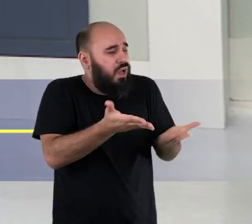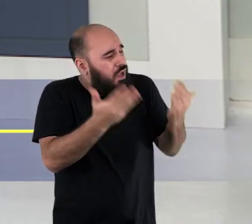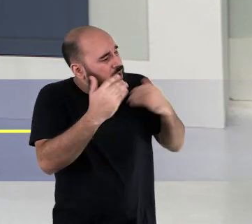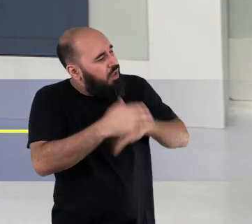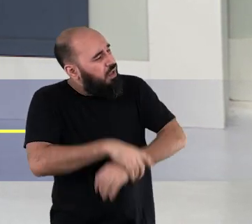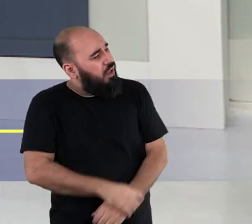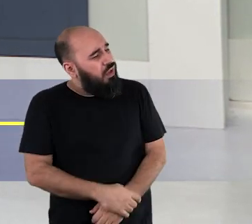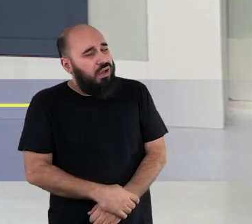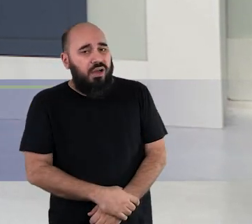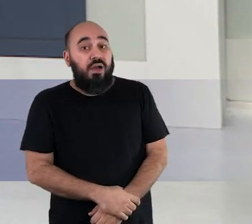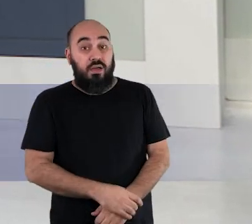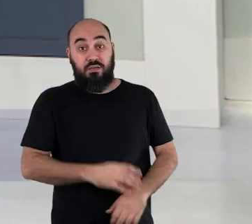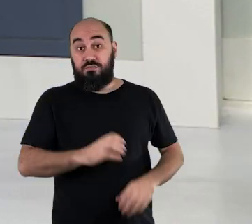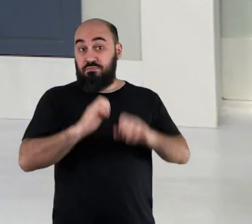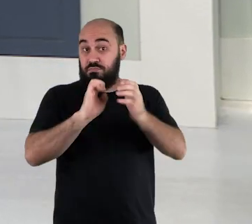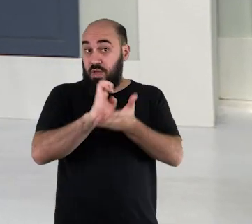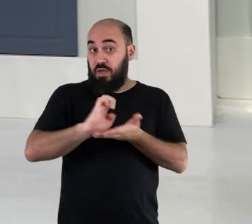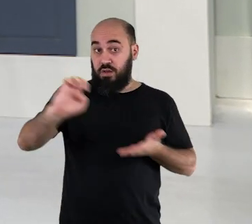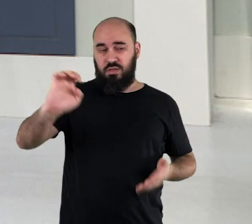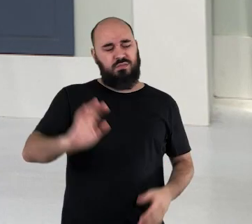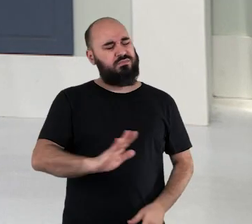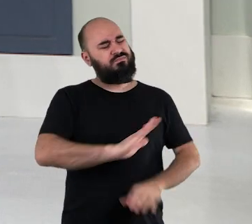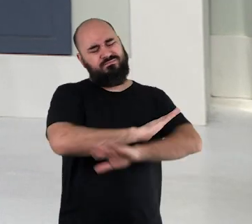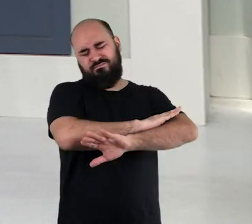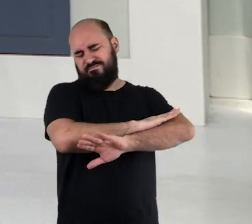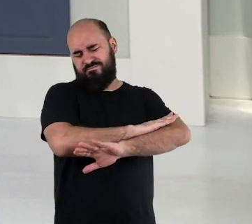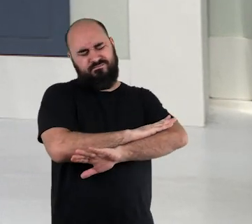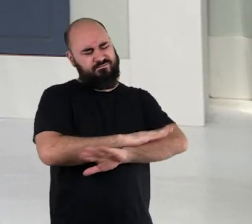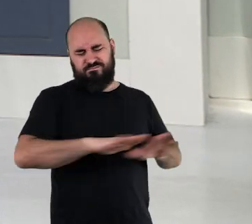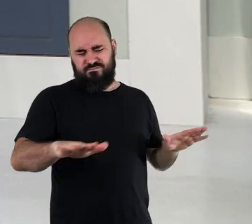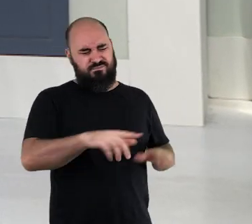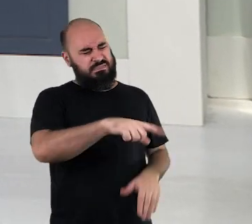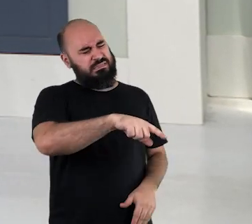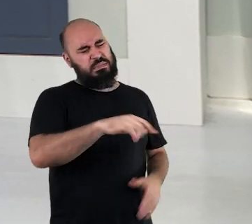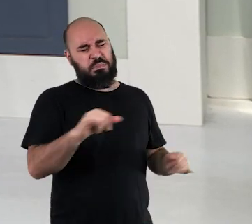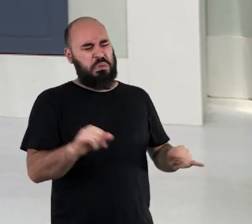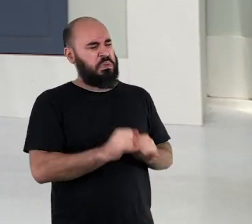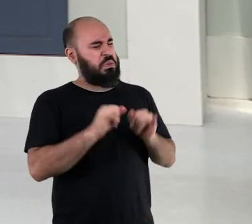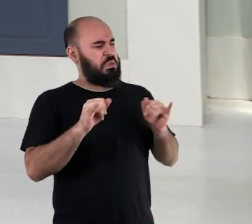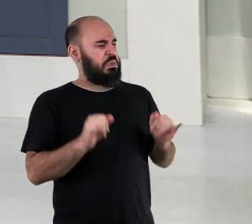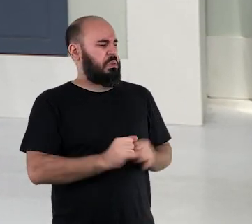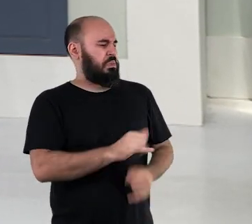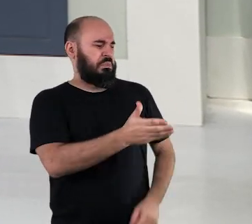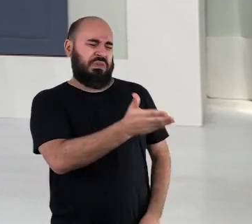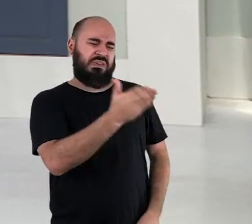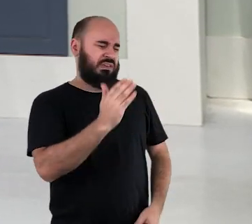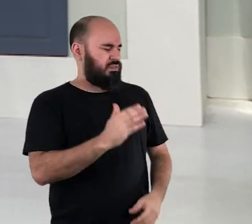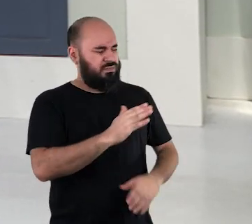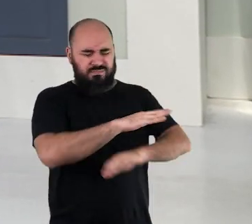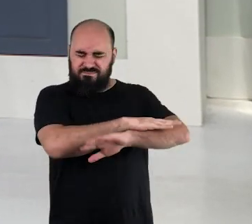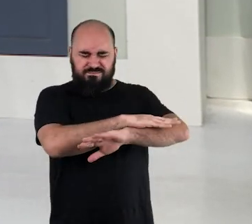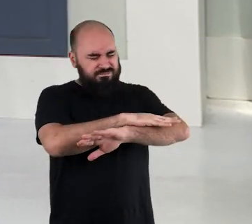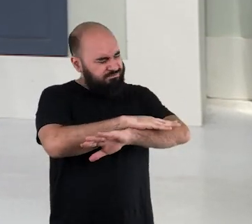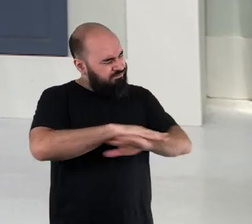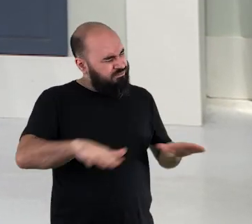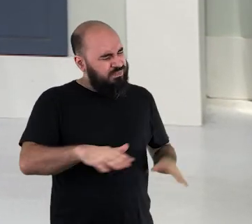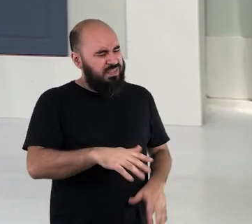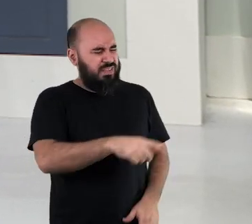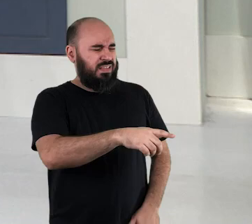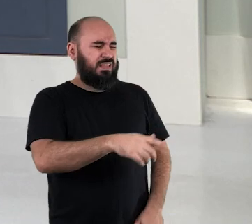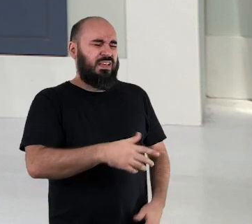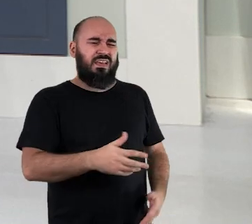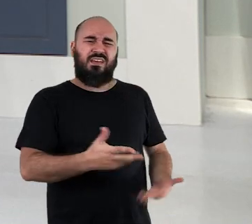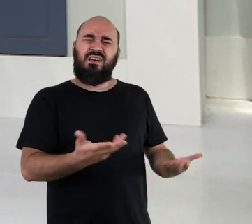finalmente Elias disse assim para eles: agora parem, chega dessa besteira toda aí, dessa situação tão ridícula,